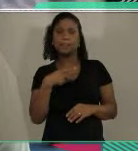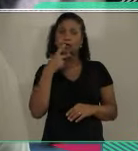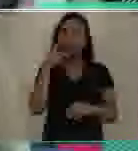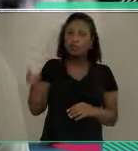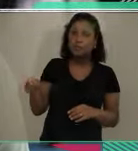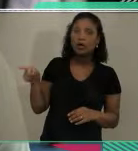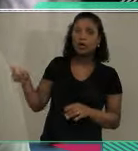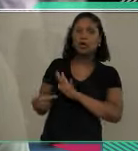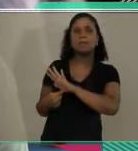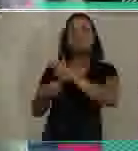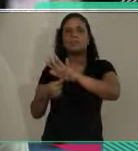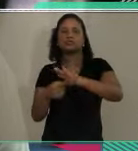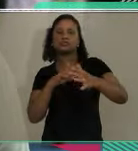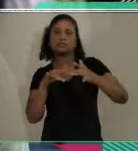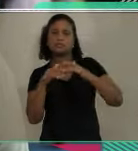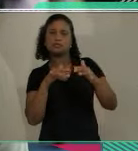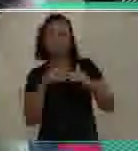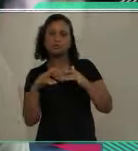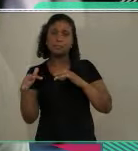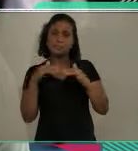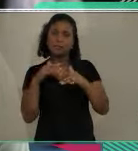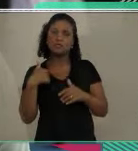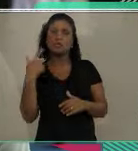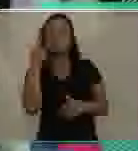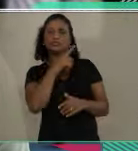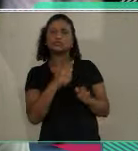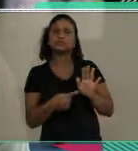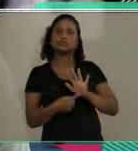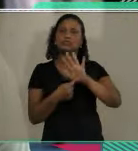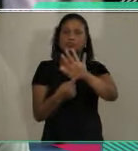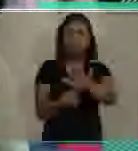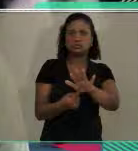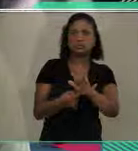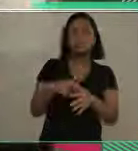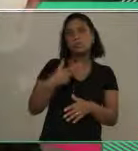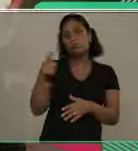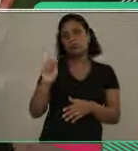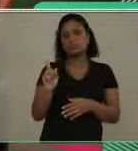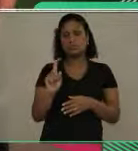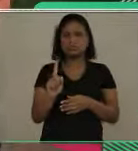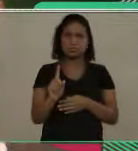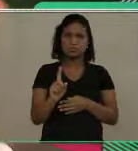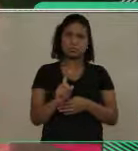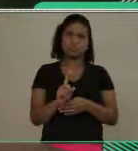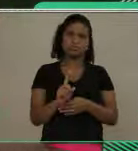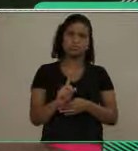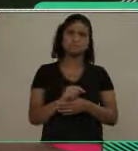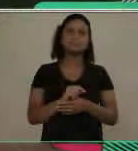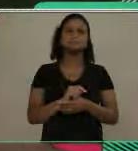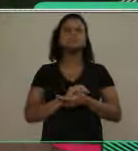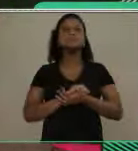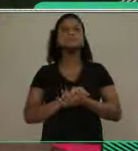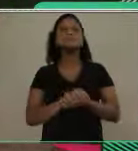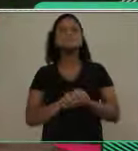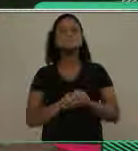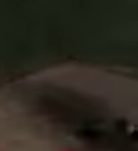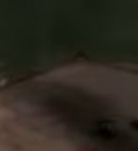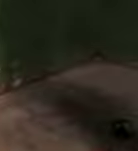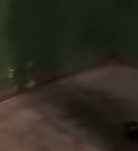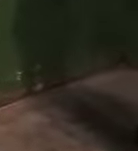falo ele mostra os movimentos alguns momentos eu consigo mostrar